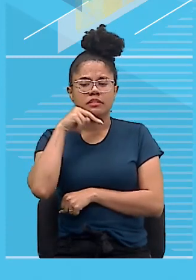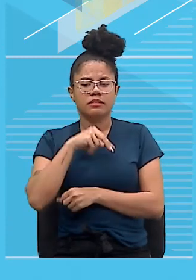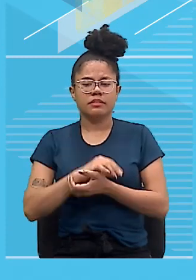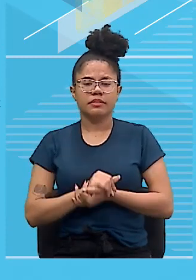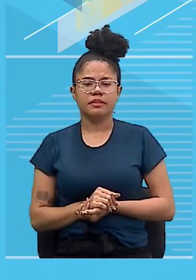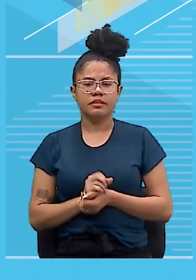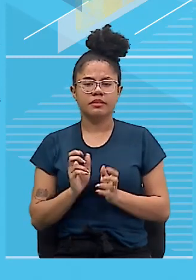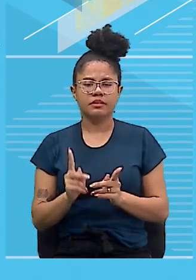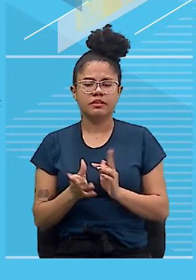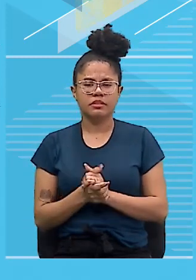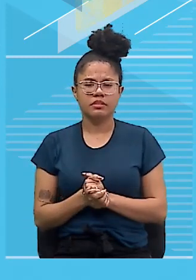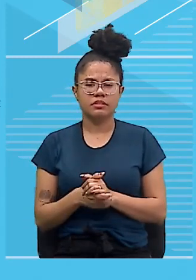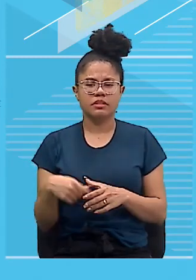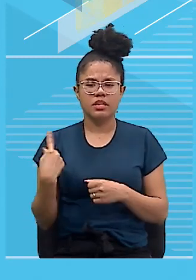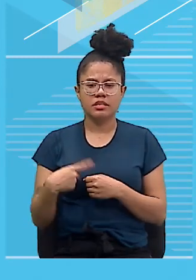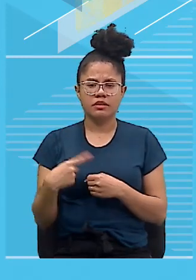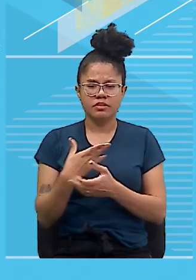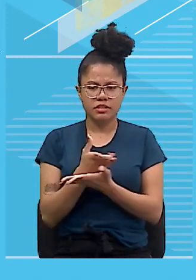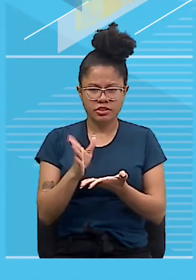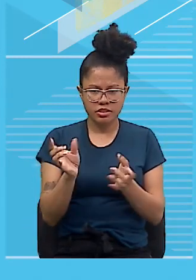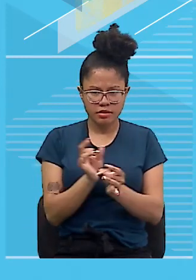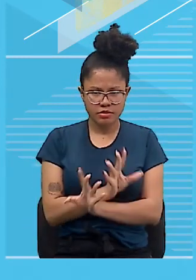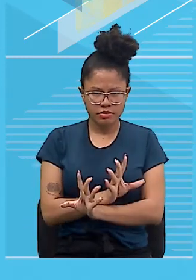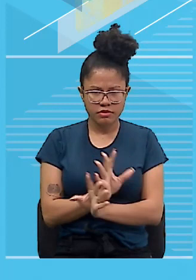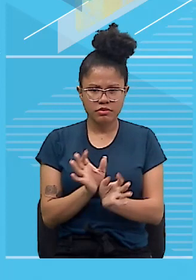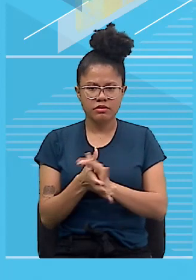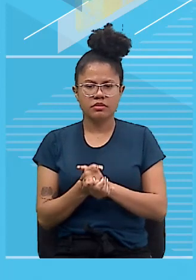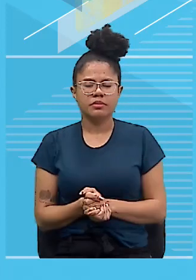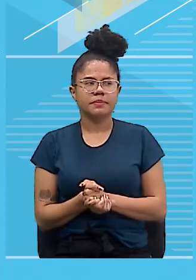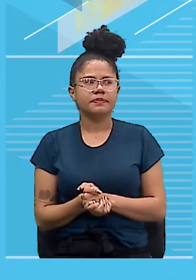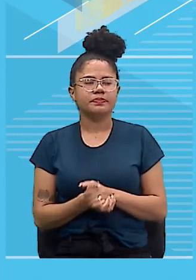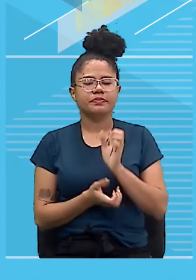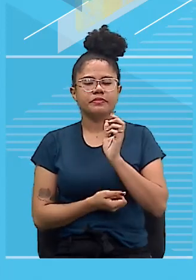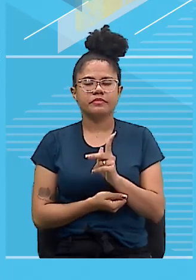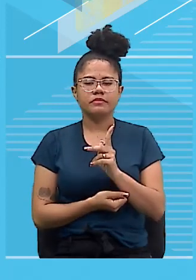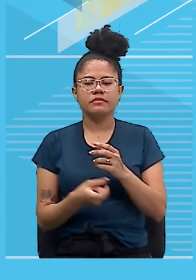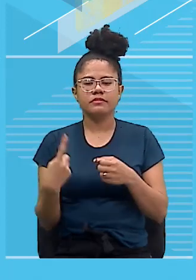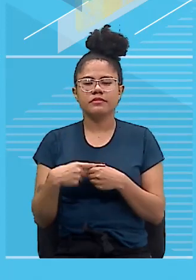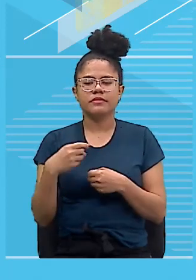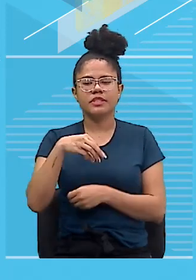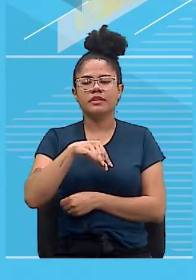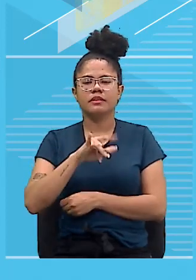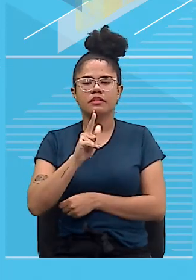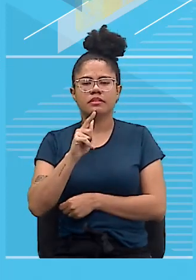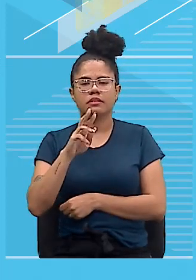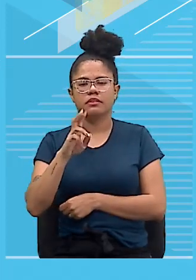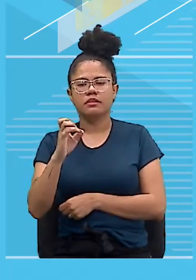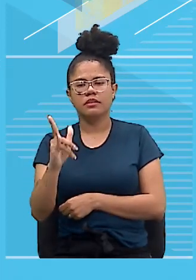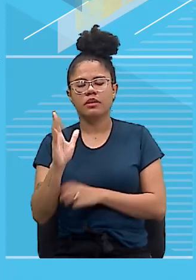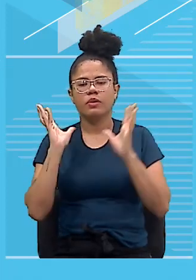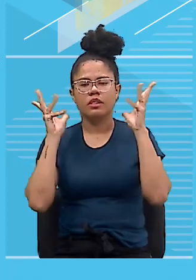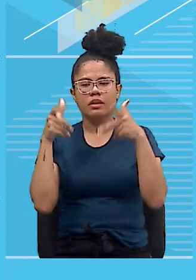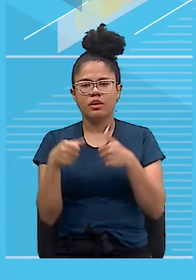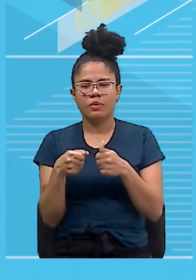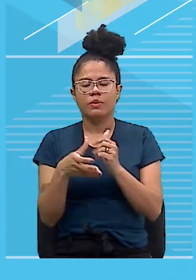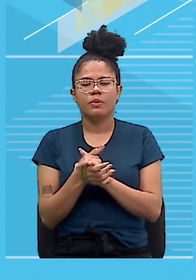turma de Miguel Leão tudo OK quando finalizar vocês me digam tá bom Miguel leão nascido não perde uma aula de geografia coisa